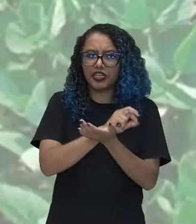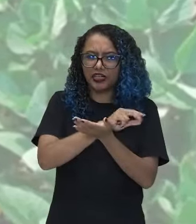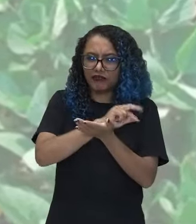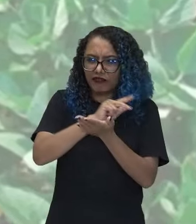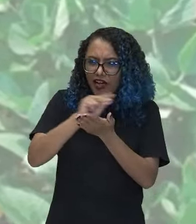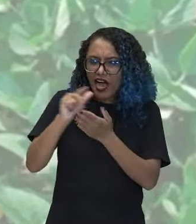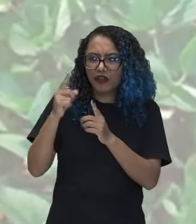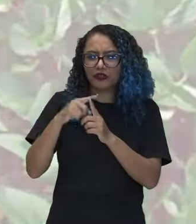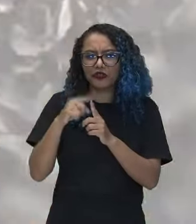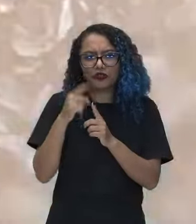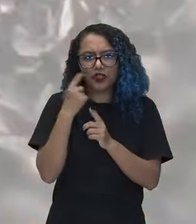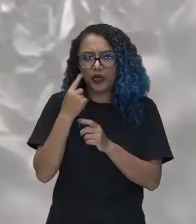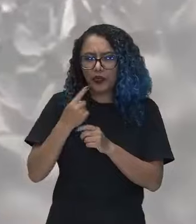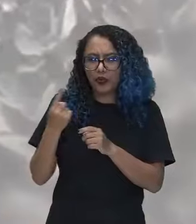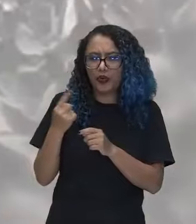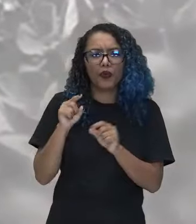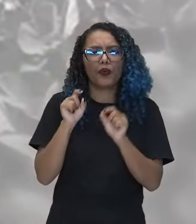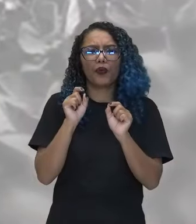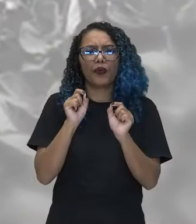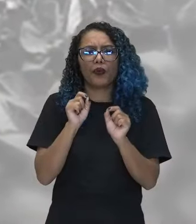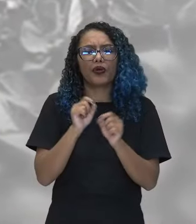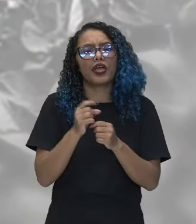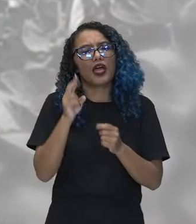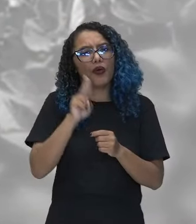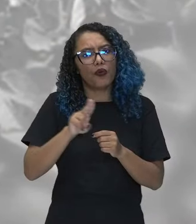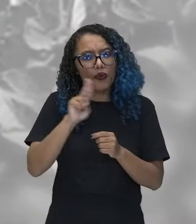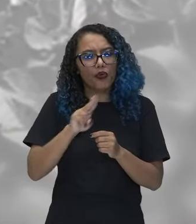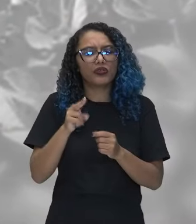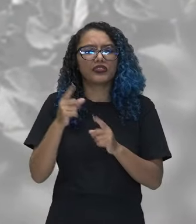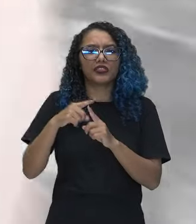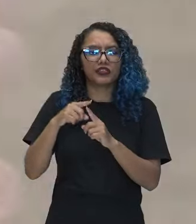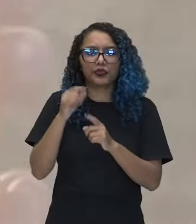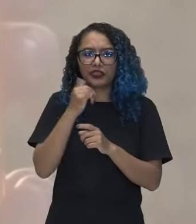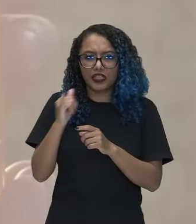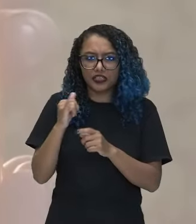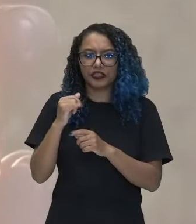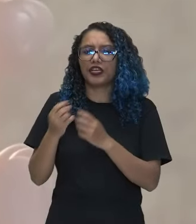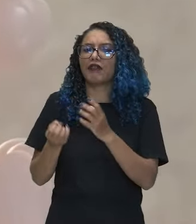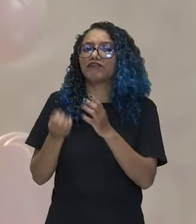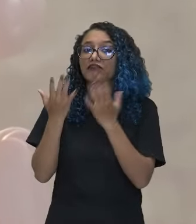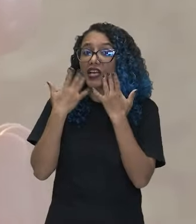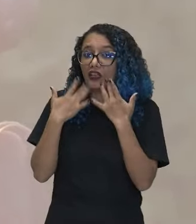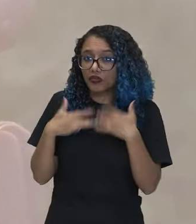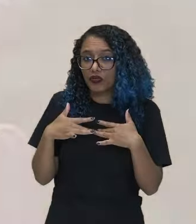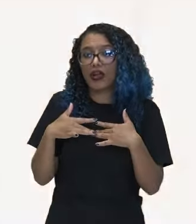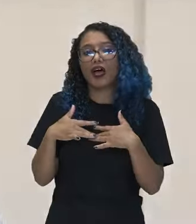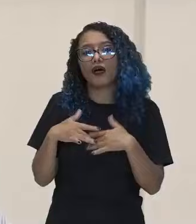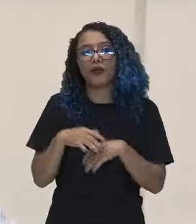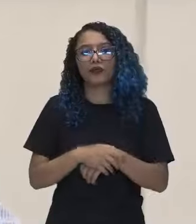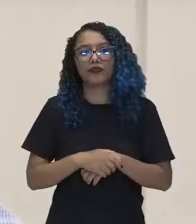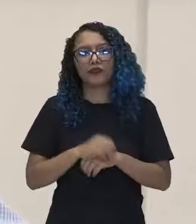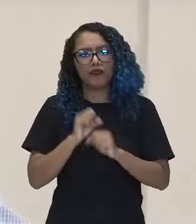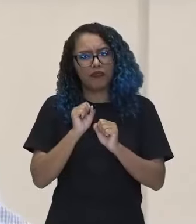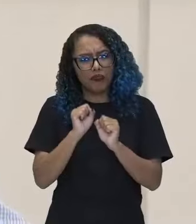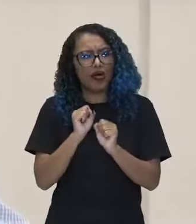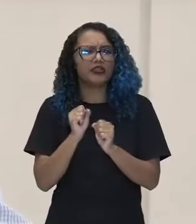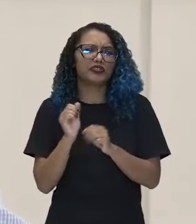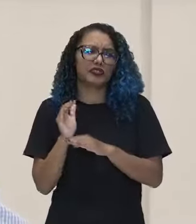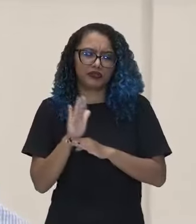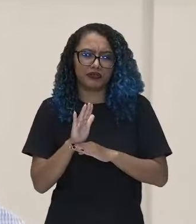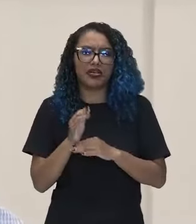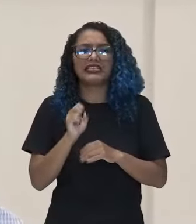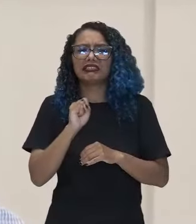os biocombustíveis, que usam fontes renováveis para essa geração, podem ser complementares. Quanto mais a gente tiver